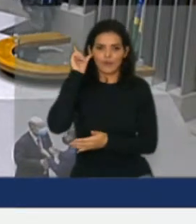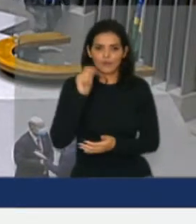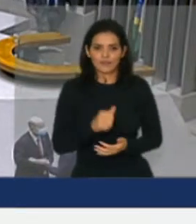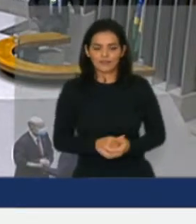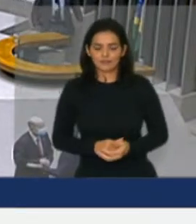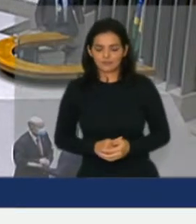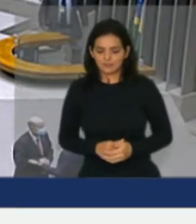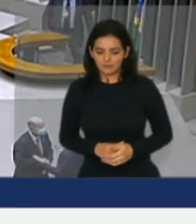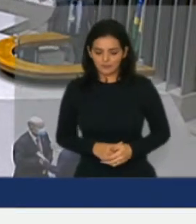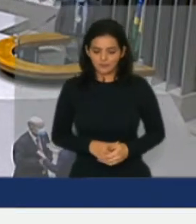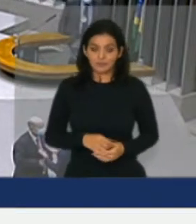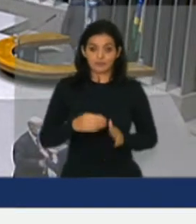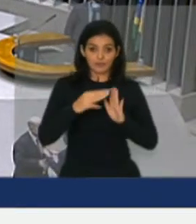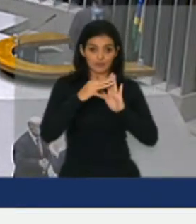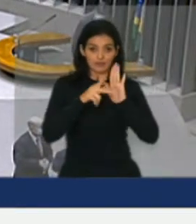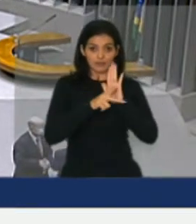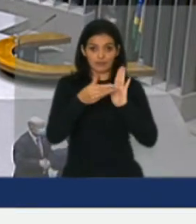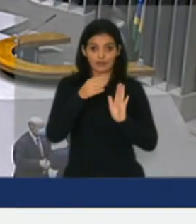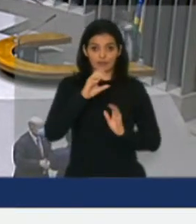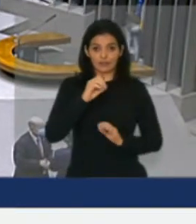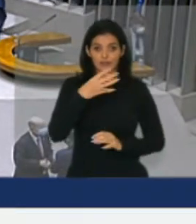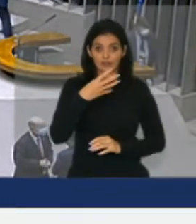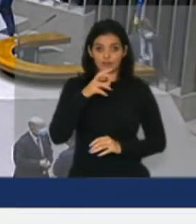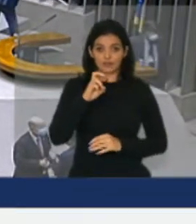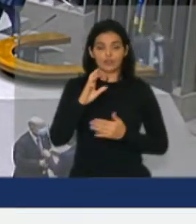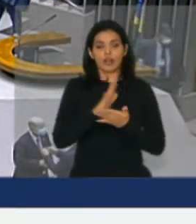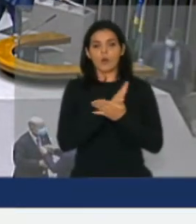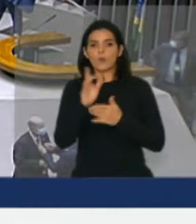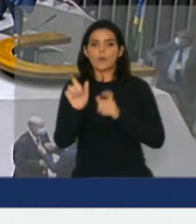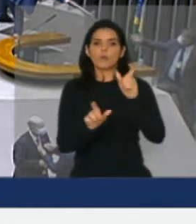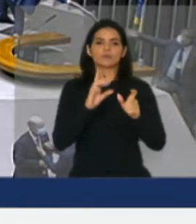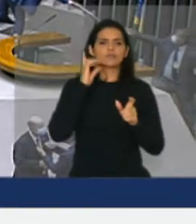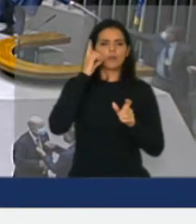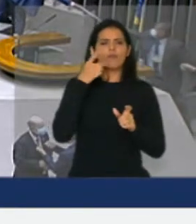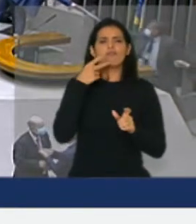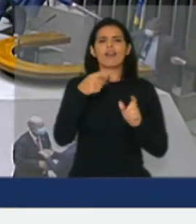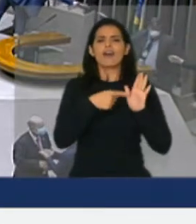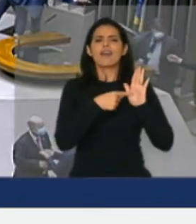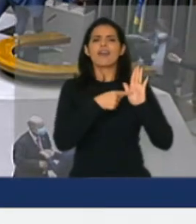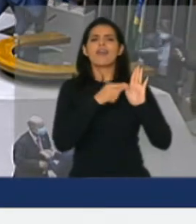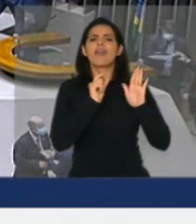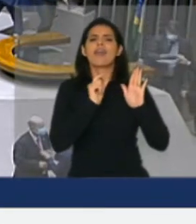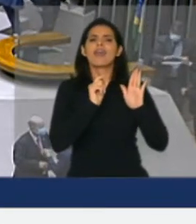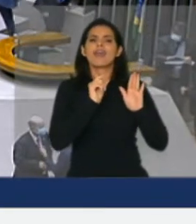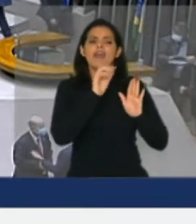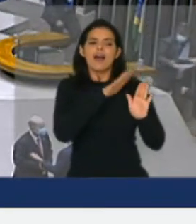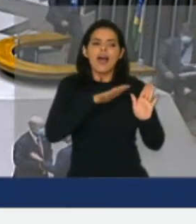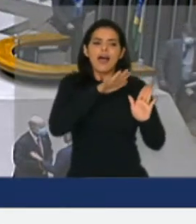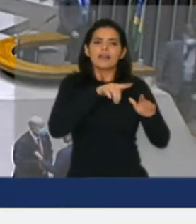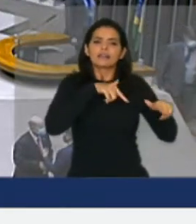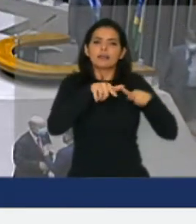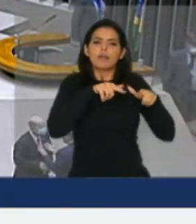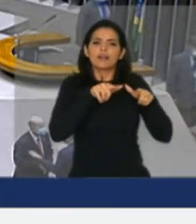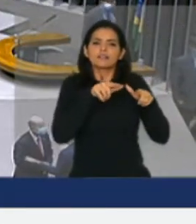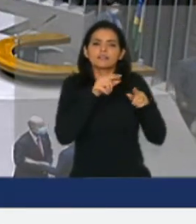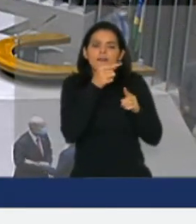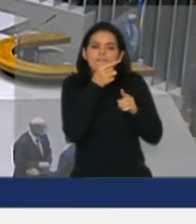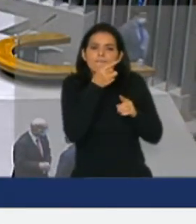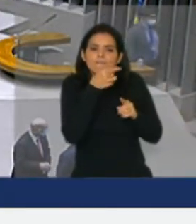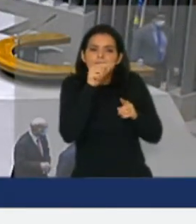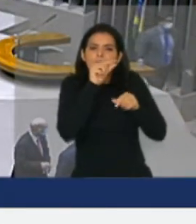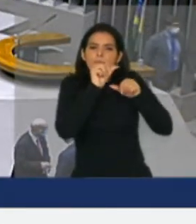medida provisória 1045, que alguns deputados chamam de mini-reforma trabalhista. Quem